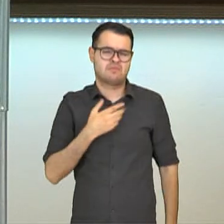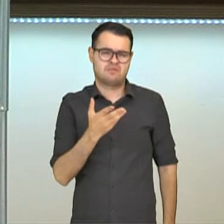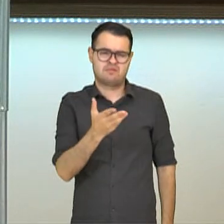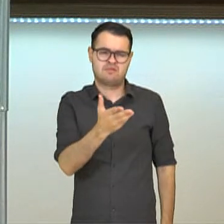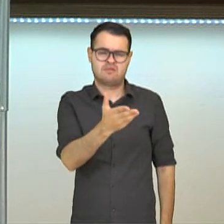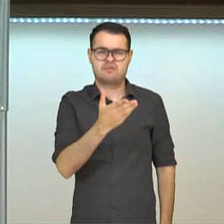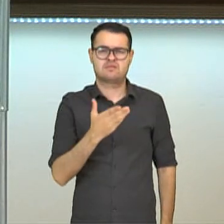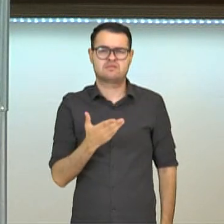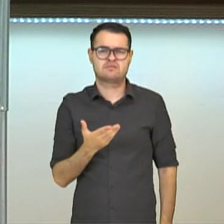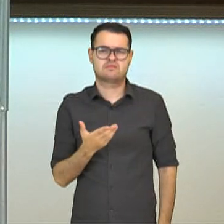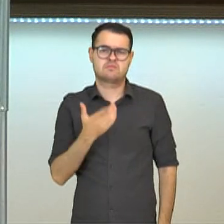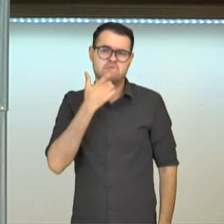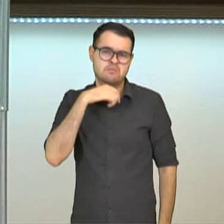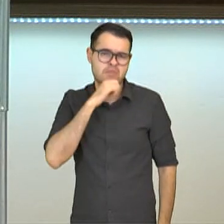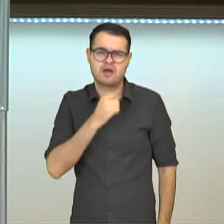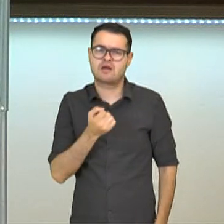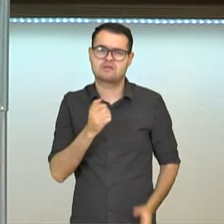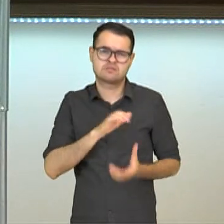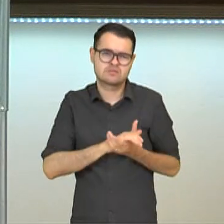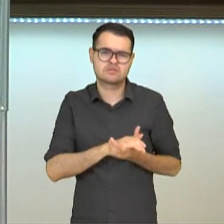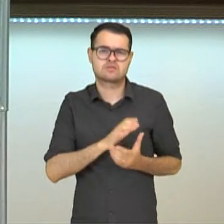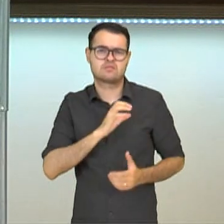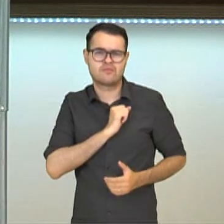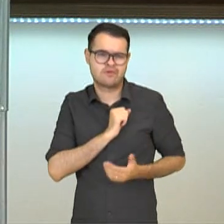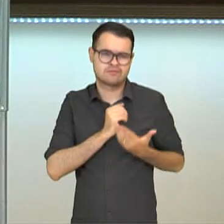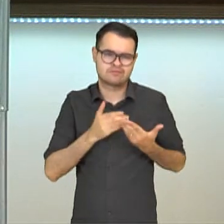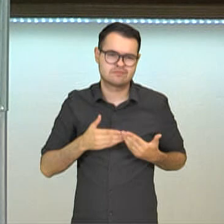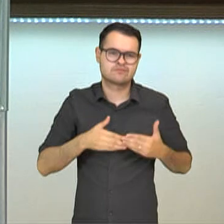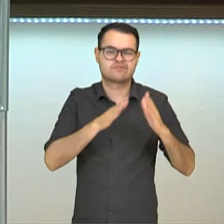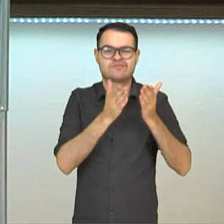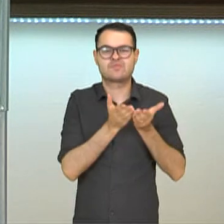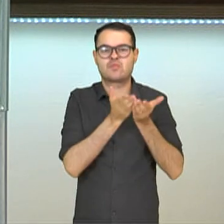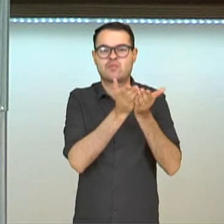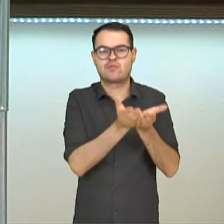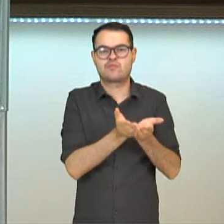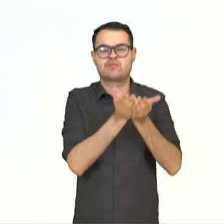do parente, do pai, do amante que saíram para o mar.